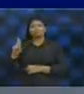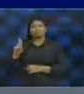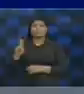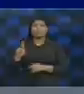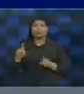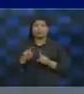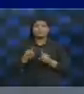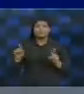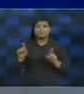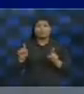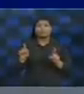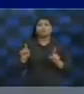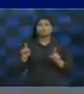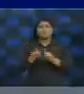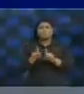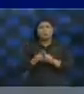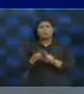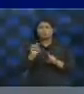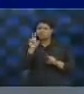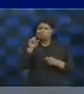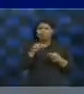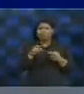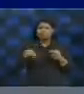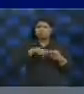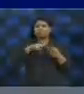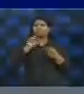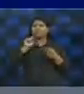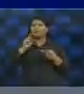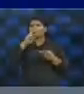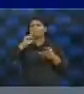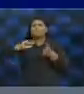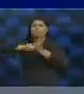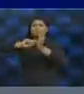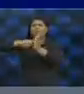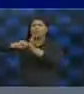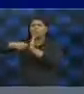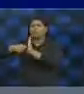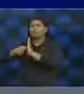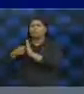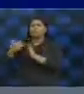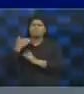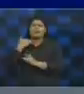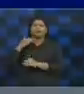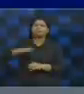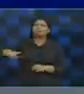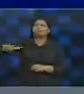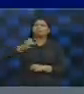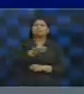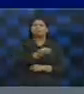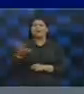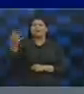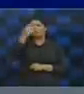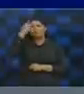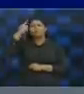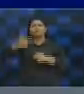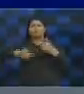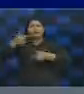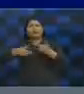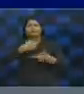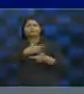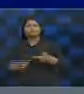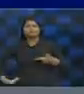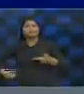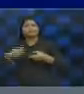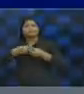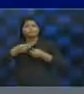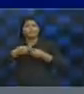judiciais, inclusive com bloqueio do Bacenjud, bloqueando contas de trabalhadores, de servidores públicos